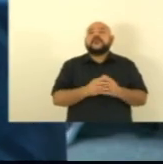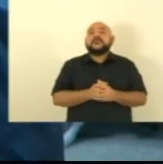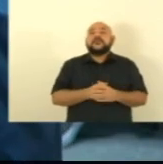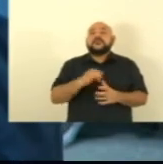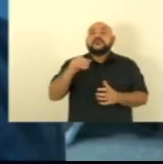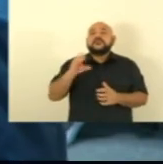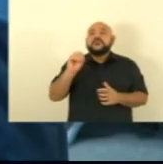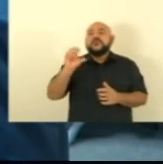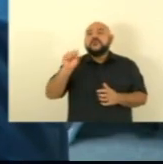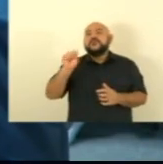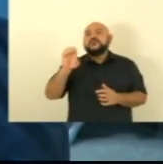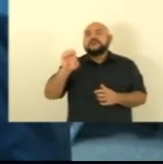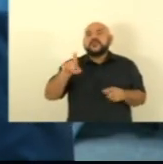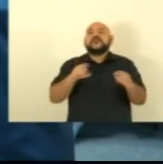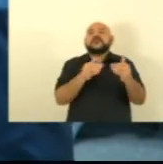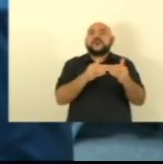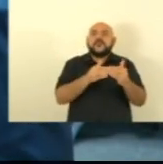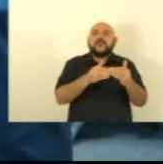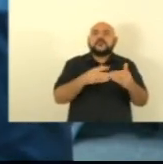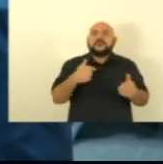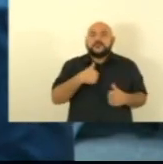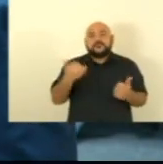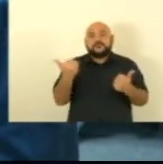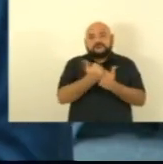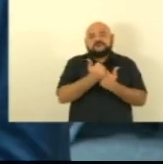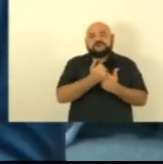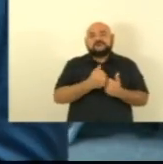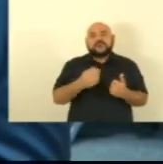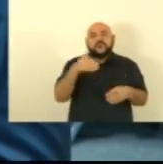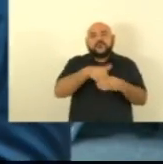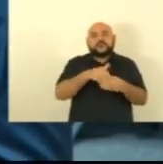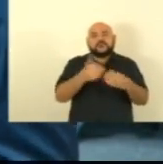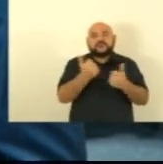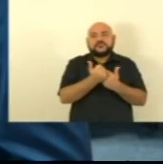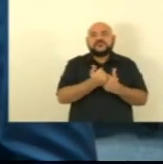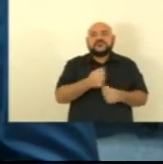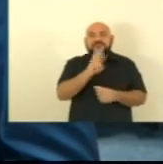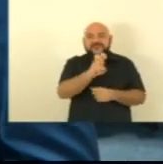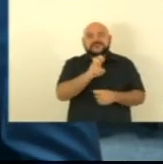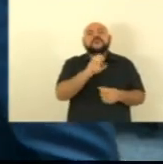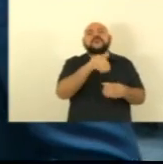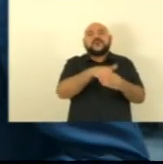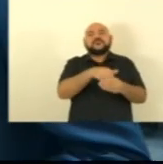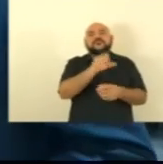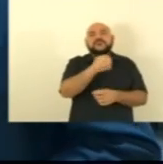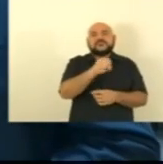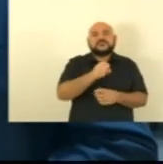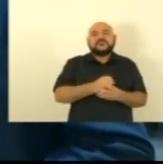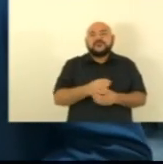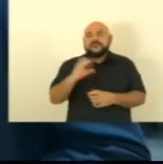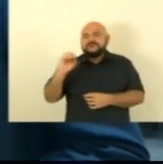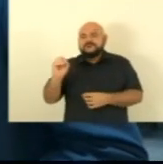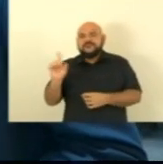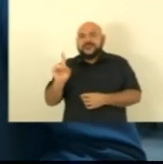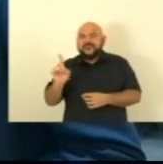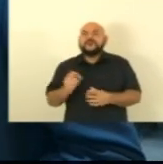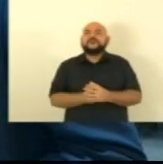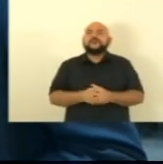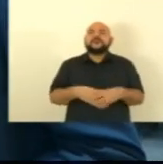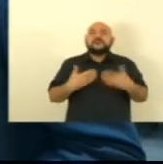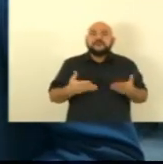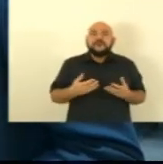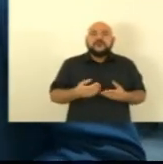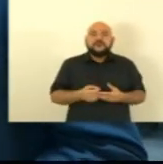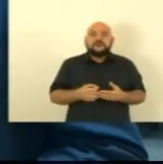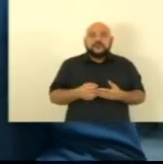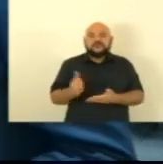Thiago Hoffmann, substituindo Muribeca. Thiago, com relator também. 5 votos sim, nenhum não, aprovado na Comissão de Saúde. Devolvo a matéria à presidente,